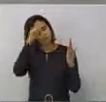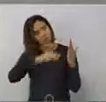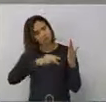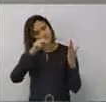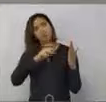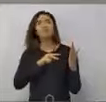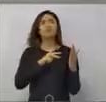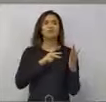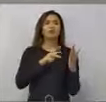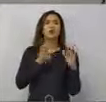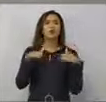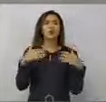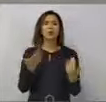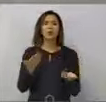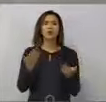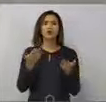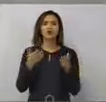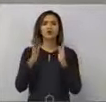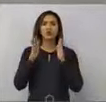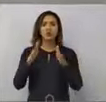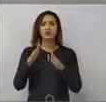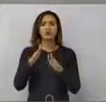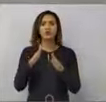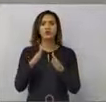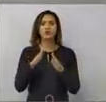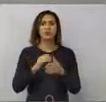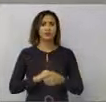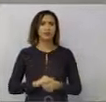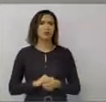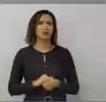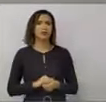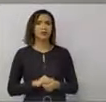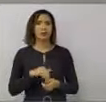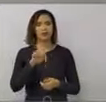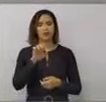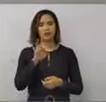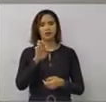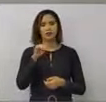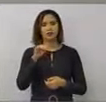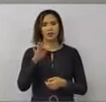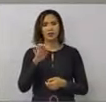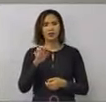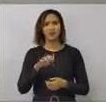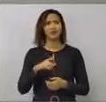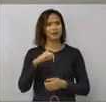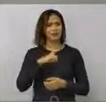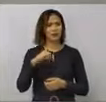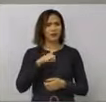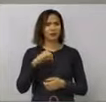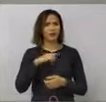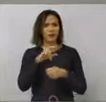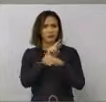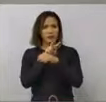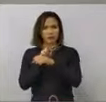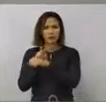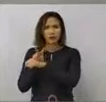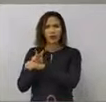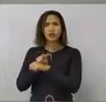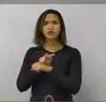dúvidas. Qual será a destinação dos lodos da Etmart? Haverá o monitoramento do efluente que